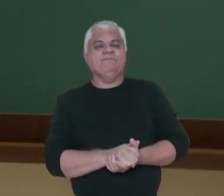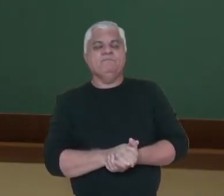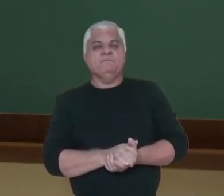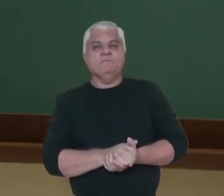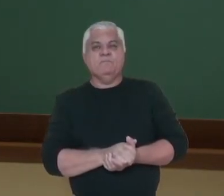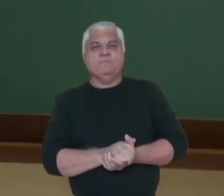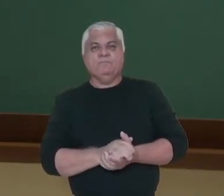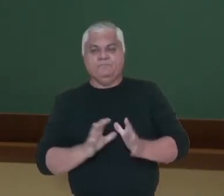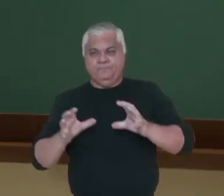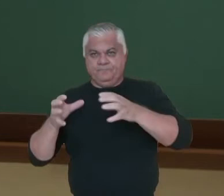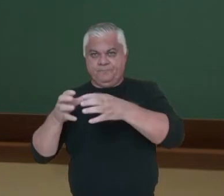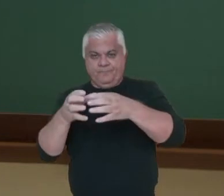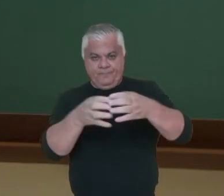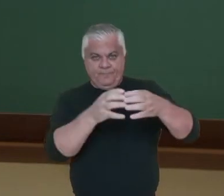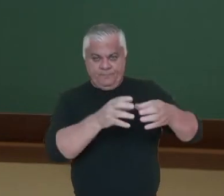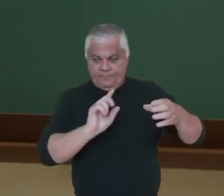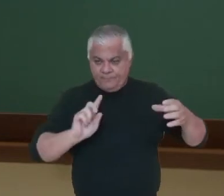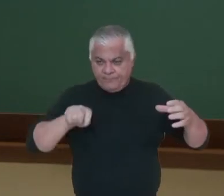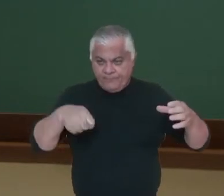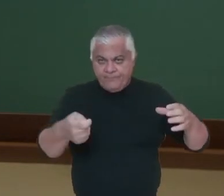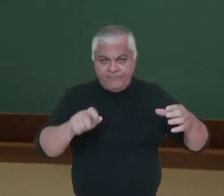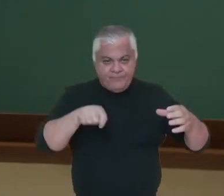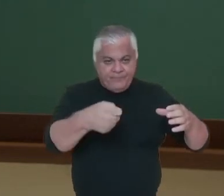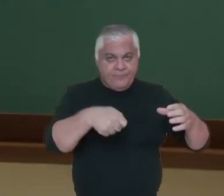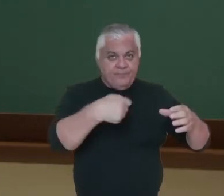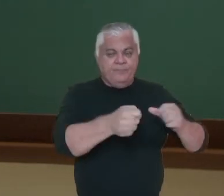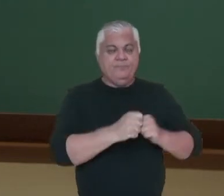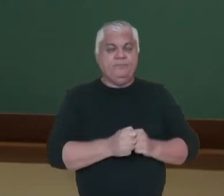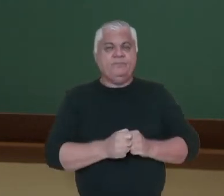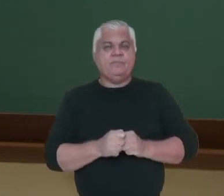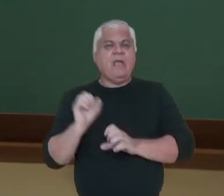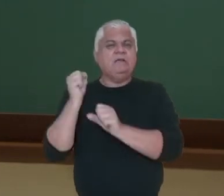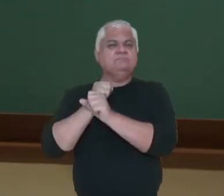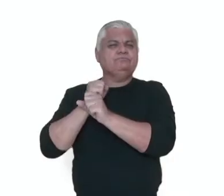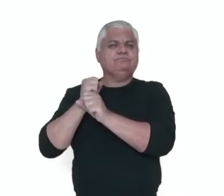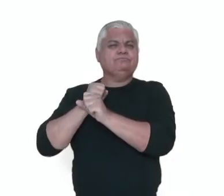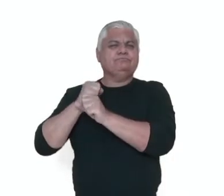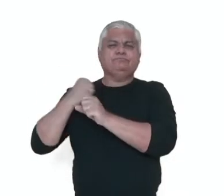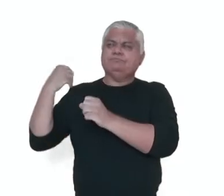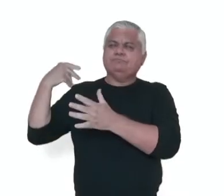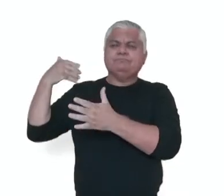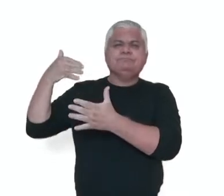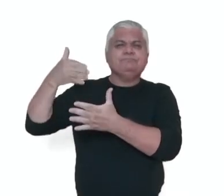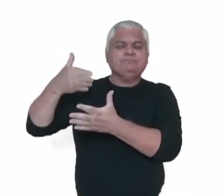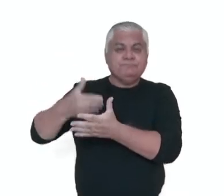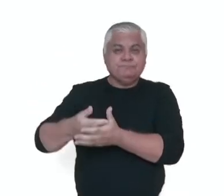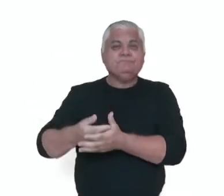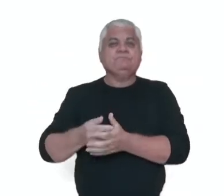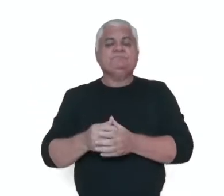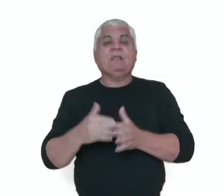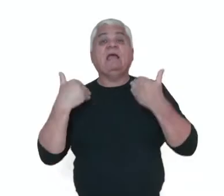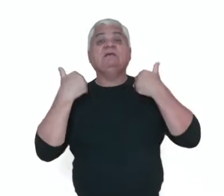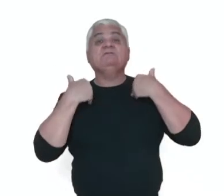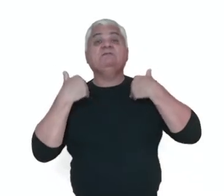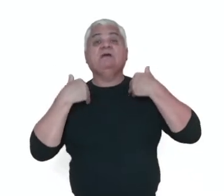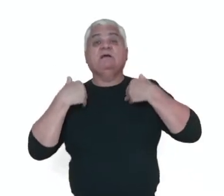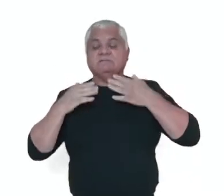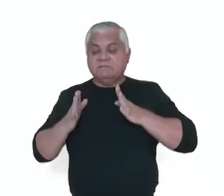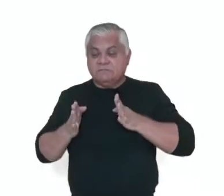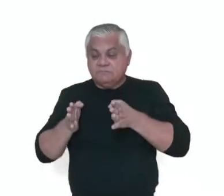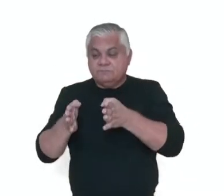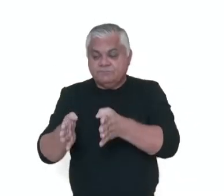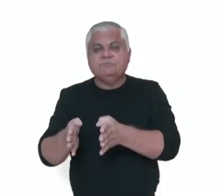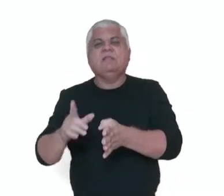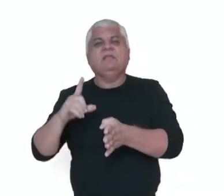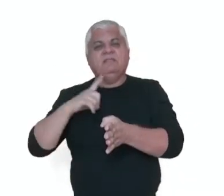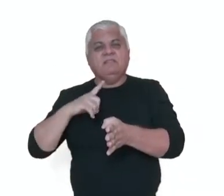Formas de classificação da ginástica. Ao longo da história, a ginástica tem sido direcionada para atingir